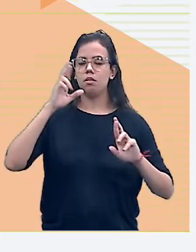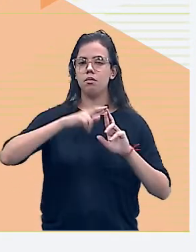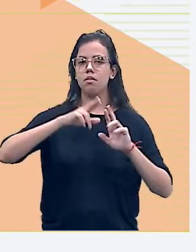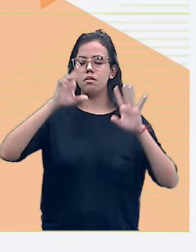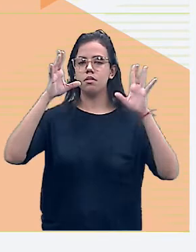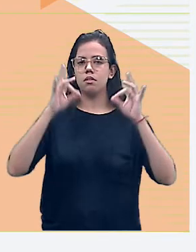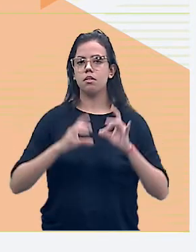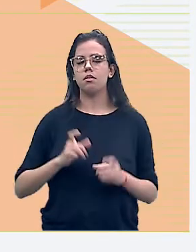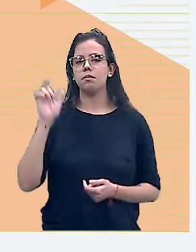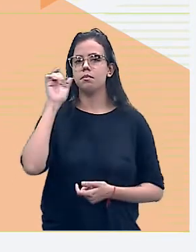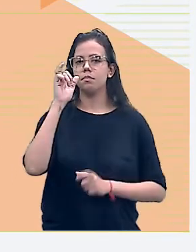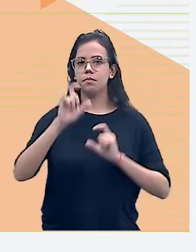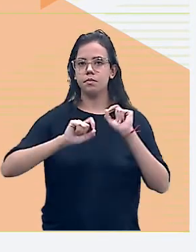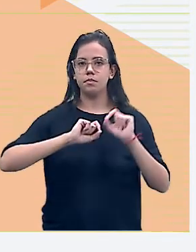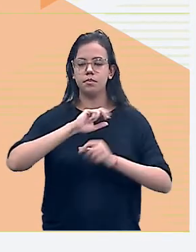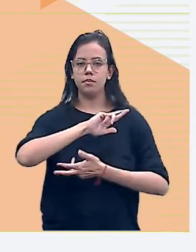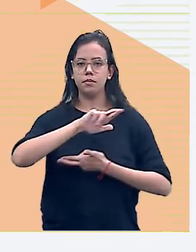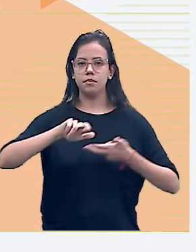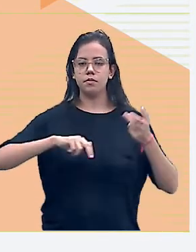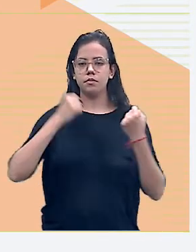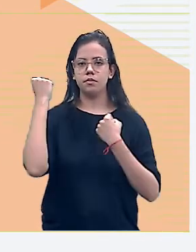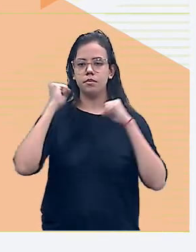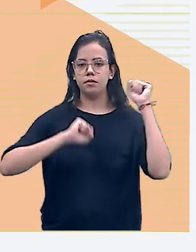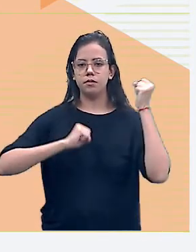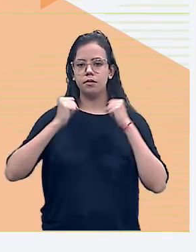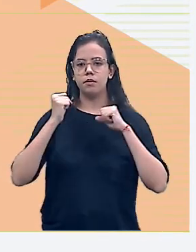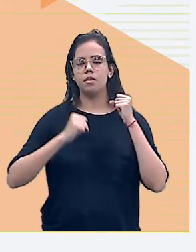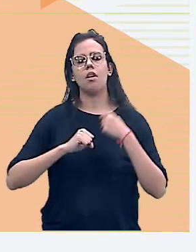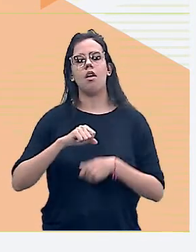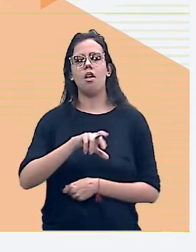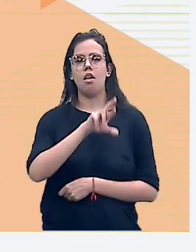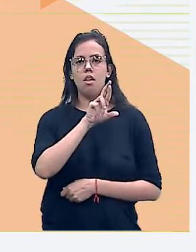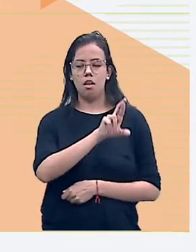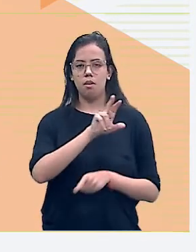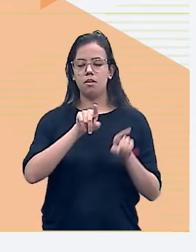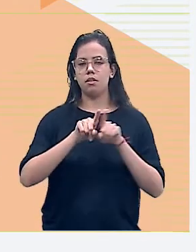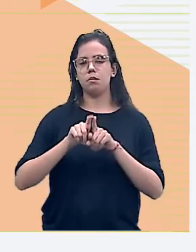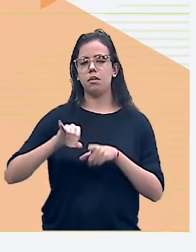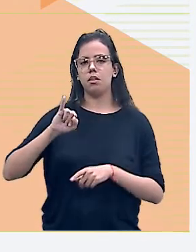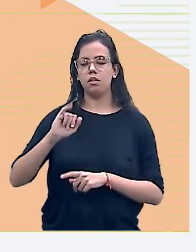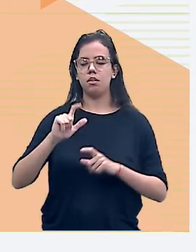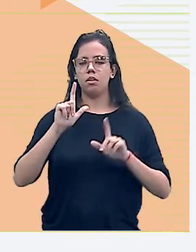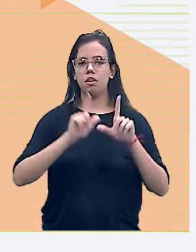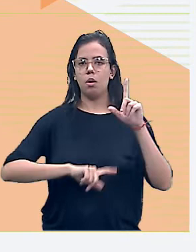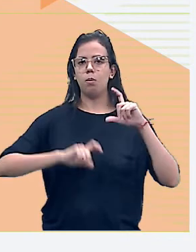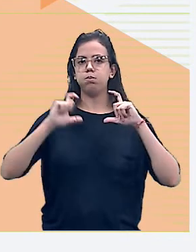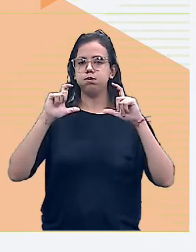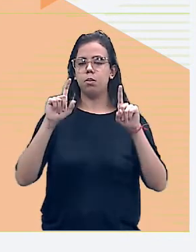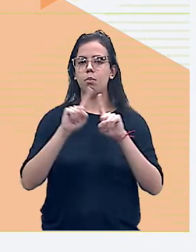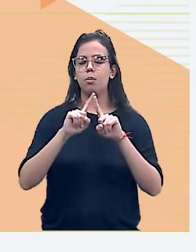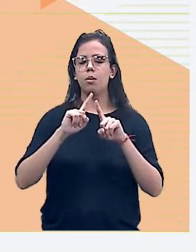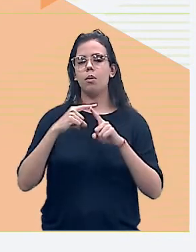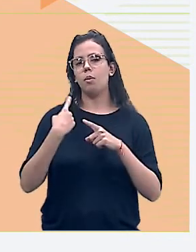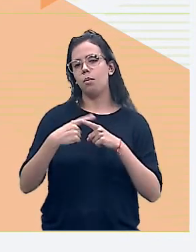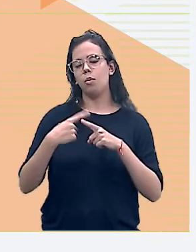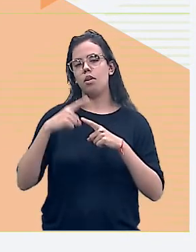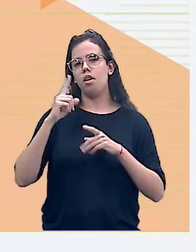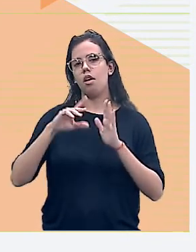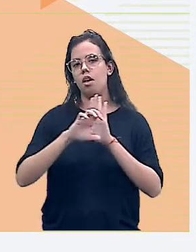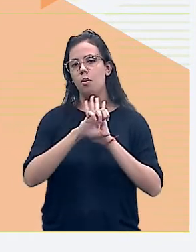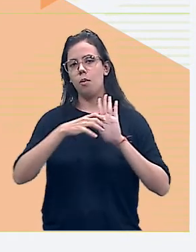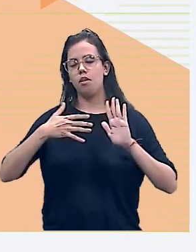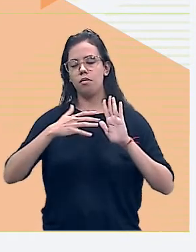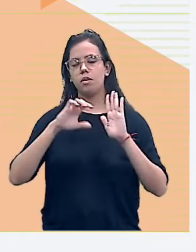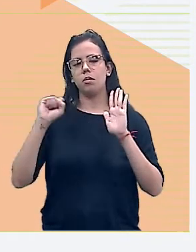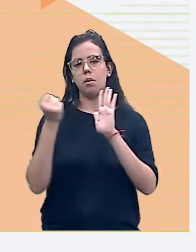interessante revolução industrial ou r e o i maiúsculo você está referenciando aí um evento histórico Beleza então